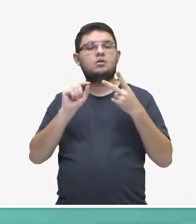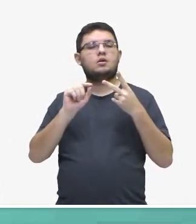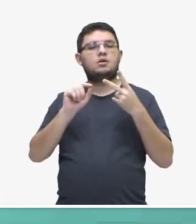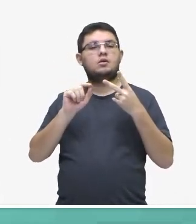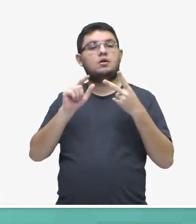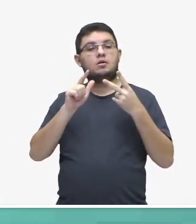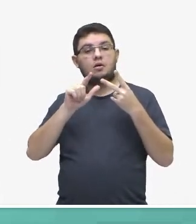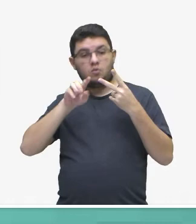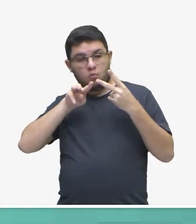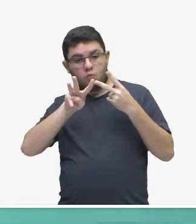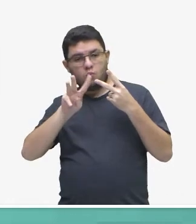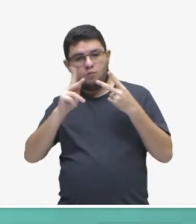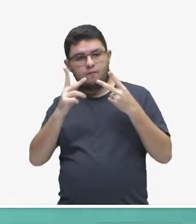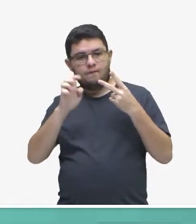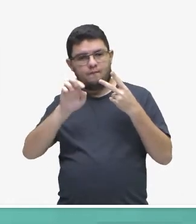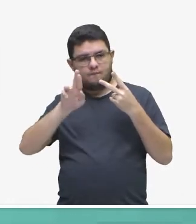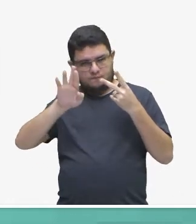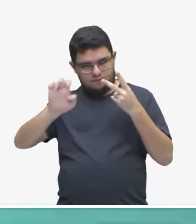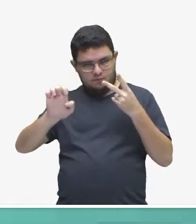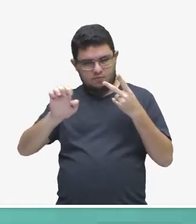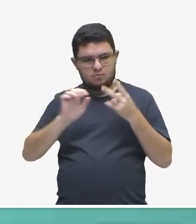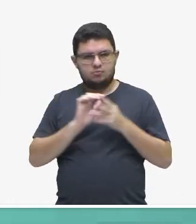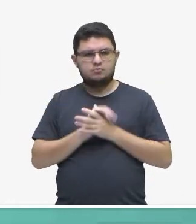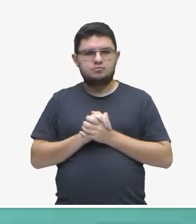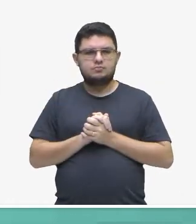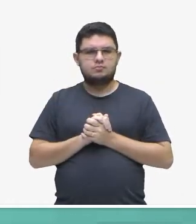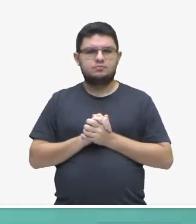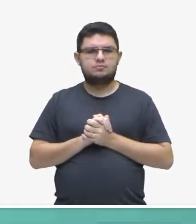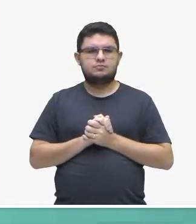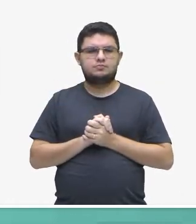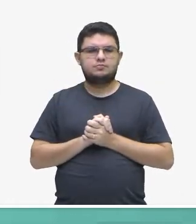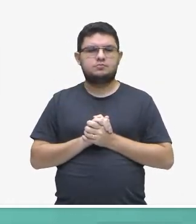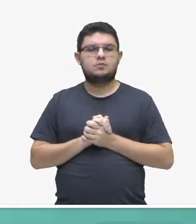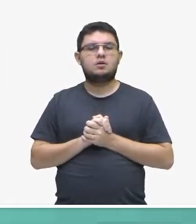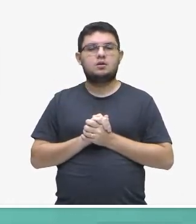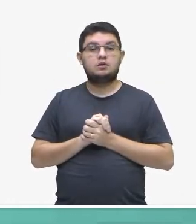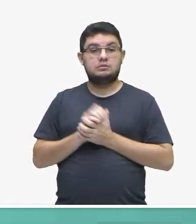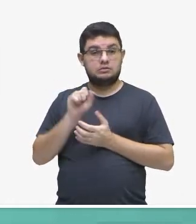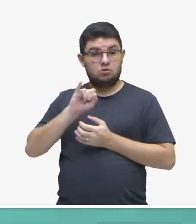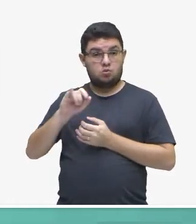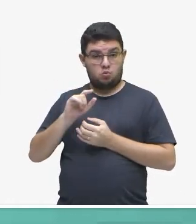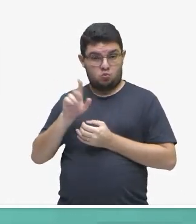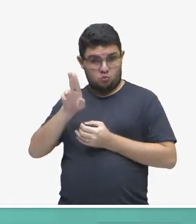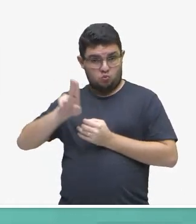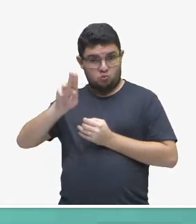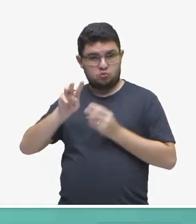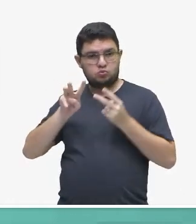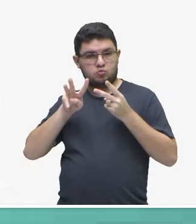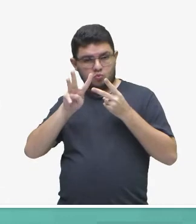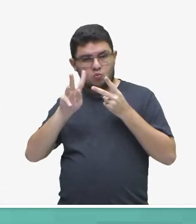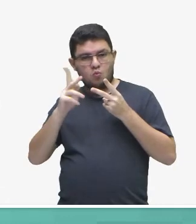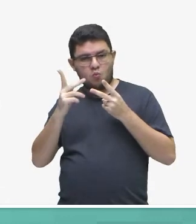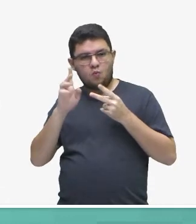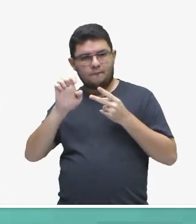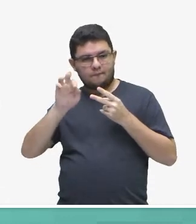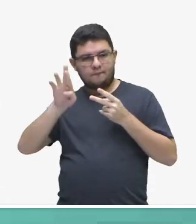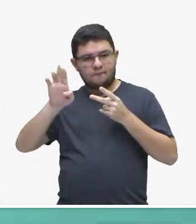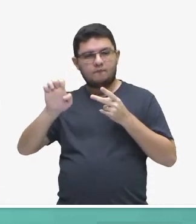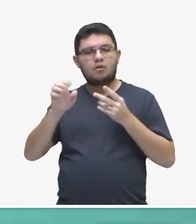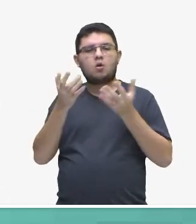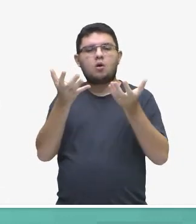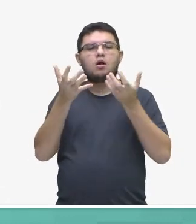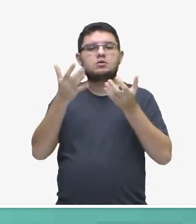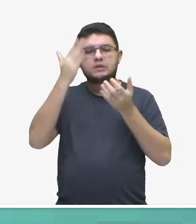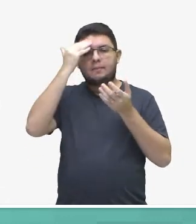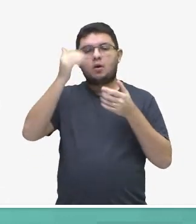lá. Where, como vocês sabem, quando eu uso where é porque eu quero saber onde, né? E a pergunta que eu tenho ali é: does